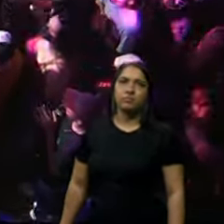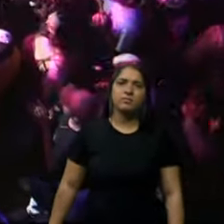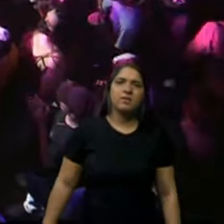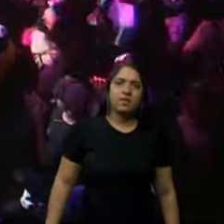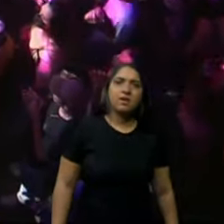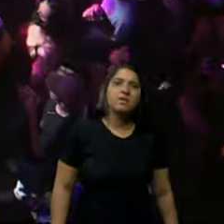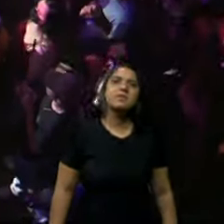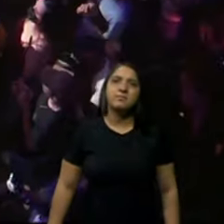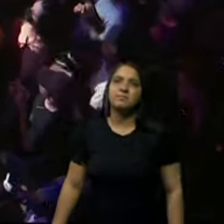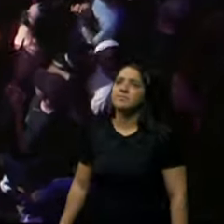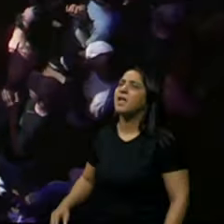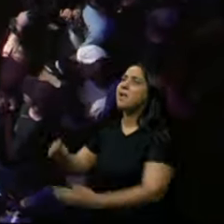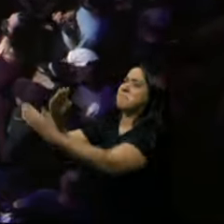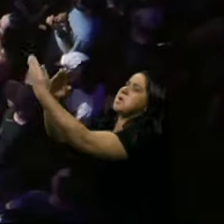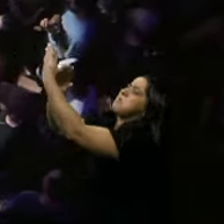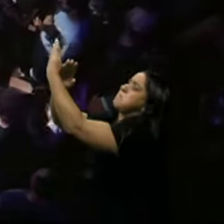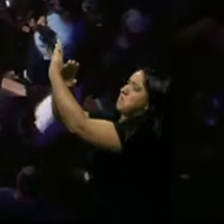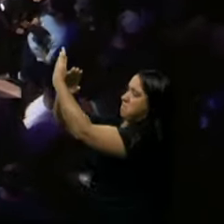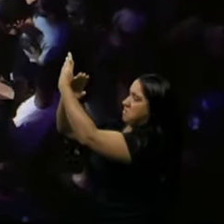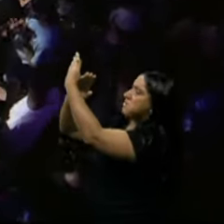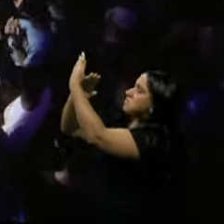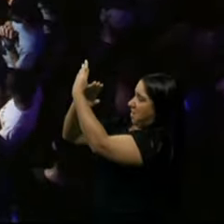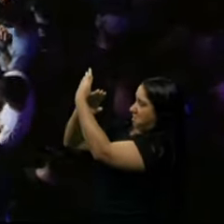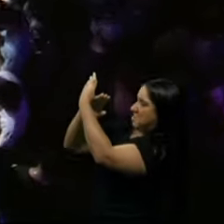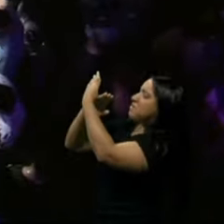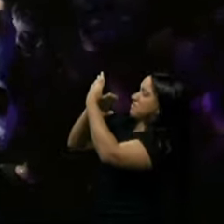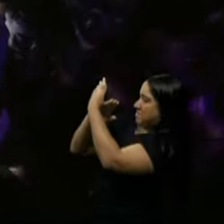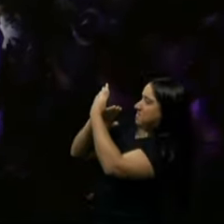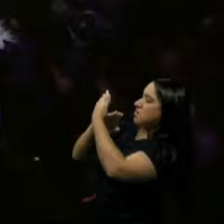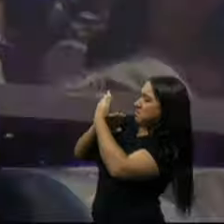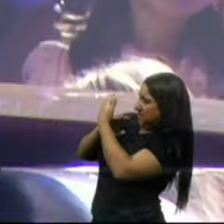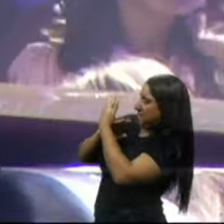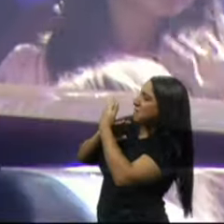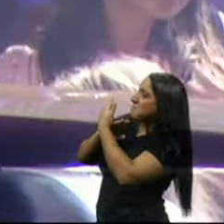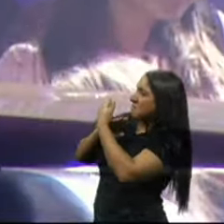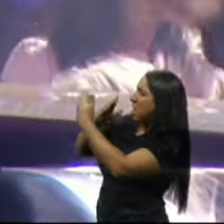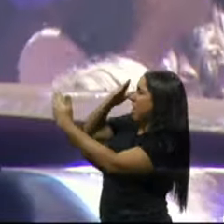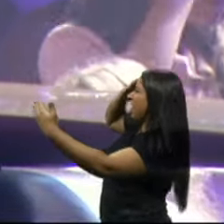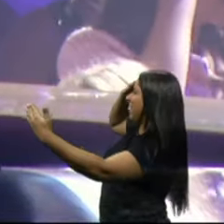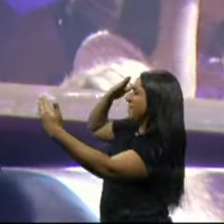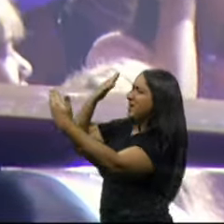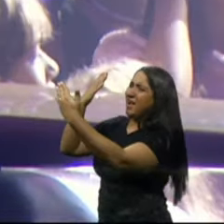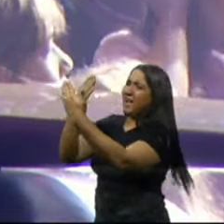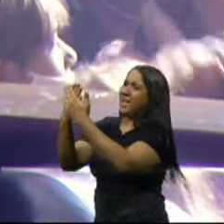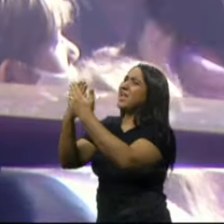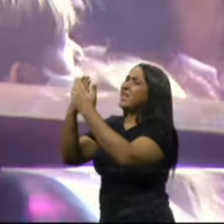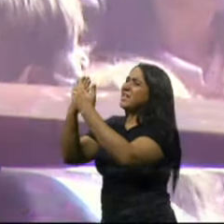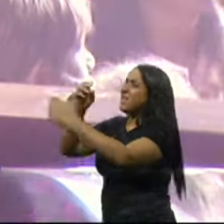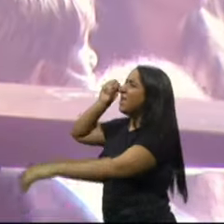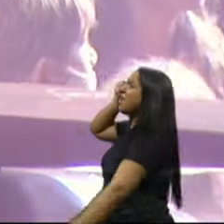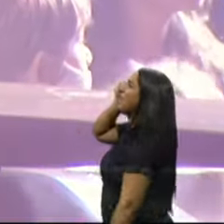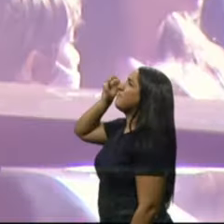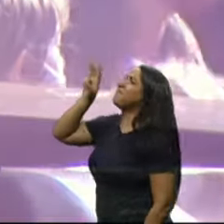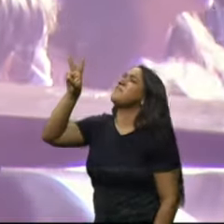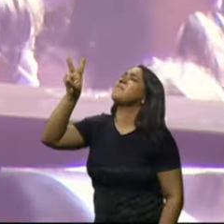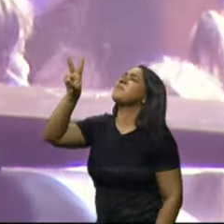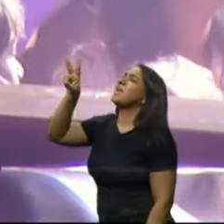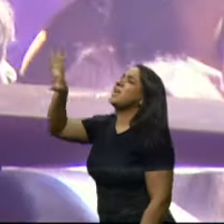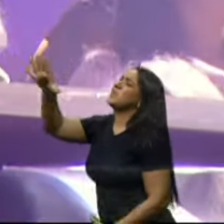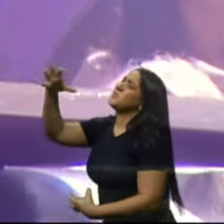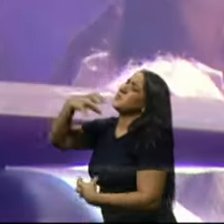socorro vendo altura eu te vejo te